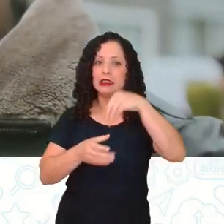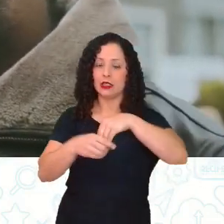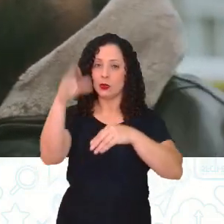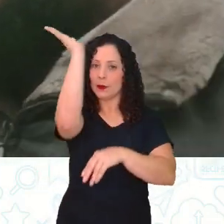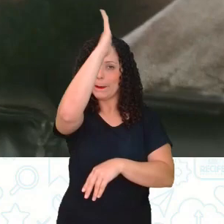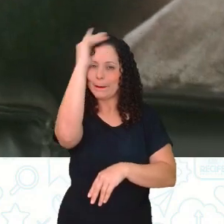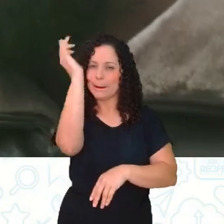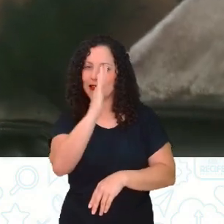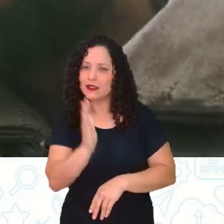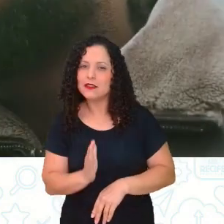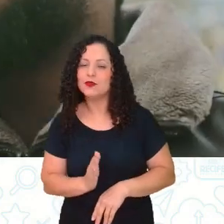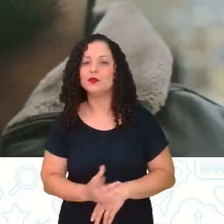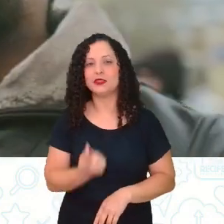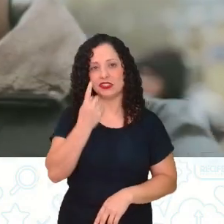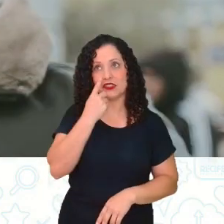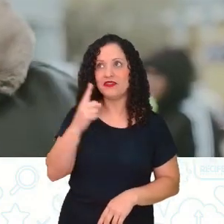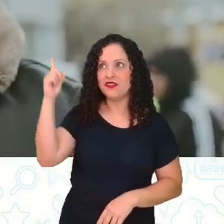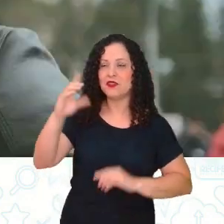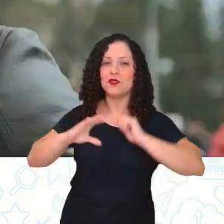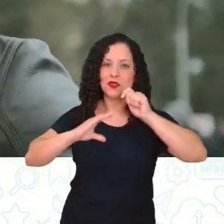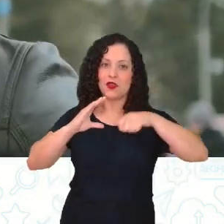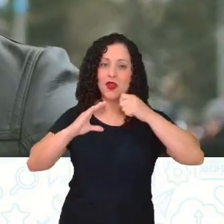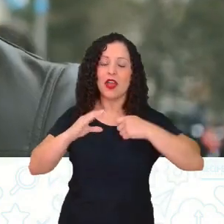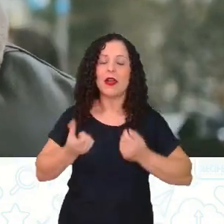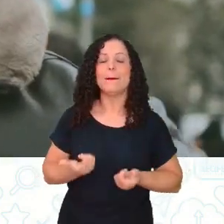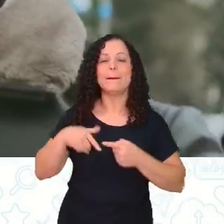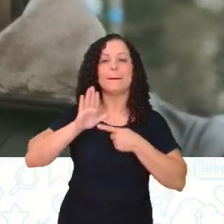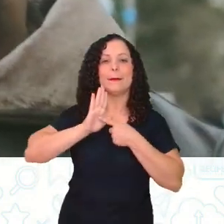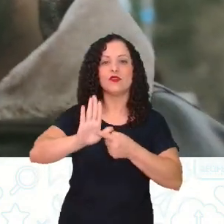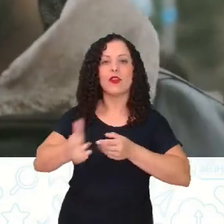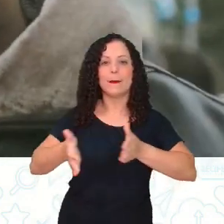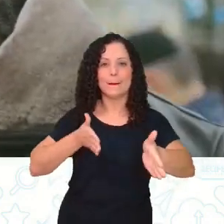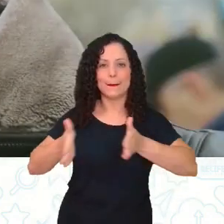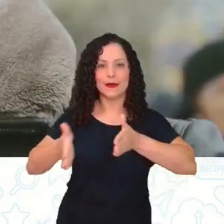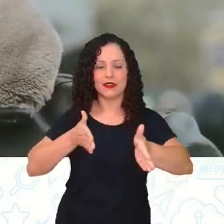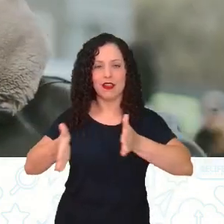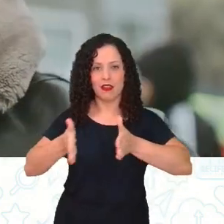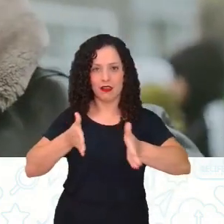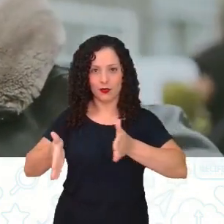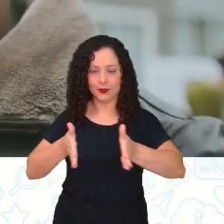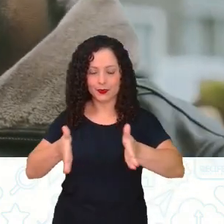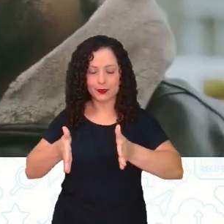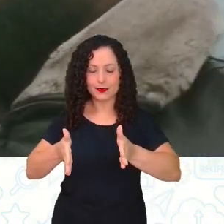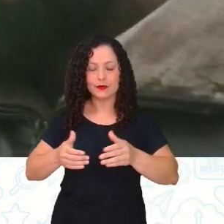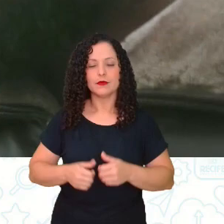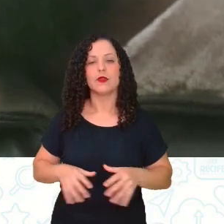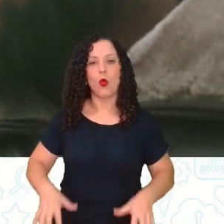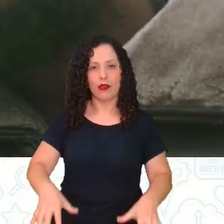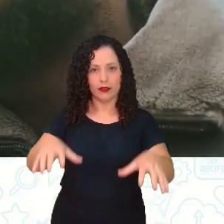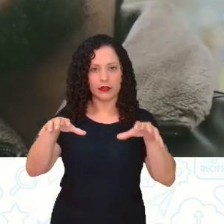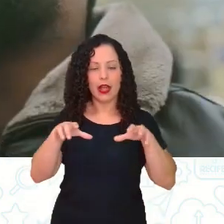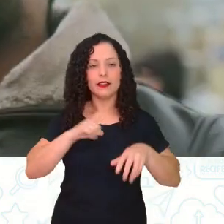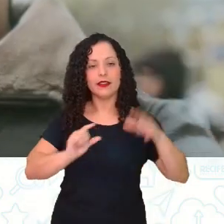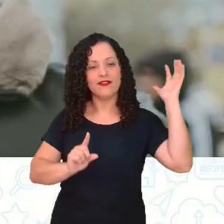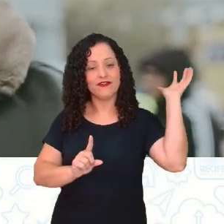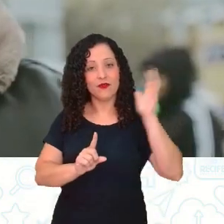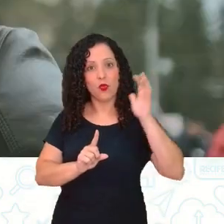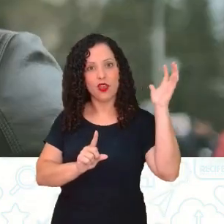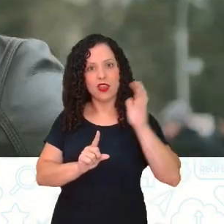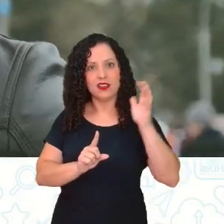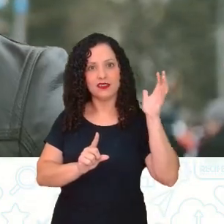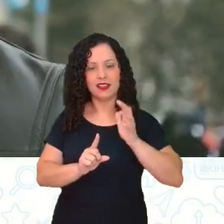Brasil. Inclusive, a gente viu ali no primeiro reinado, né, que existia até a questão da influência lá,